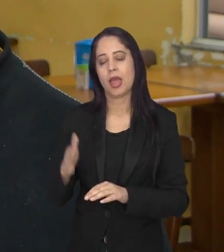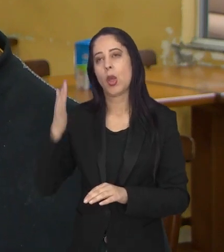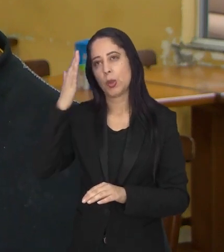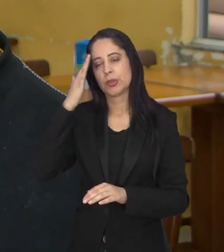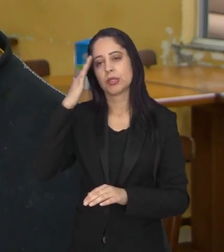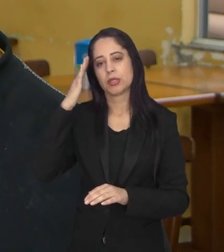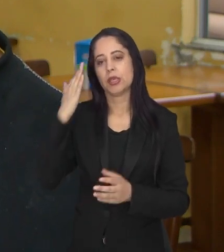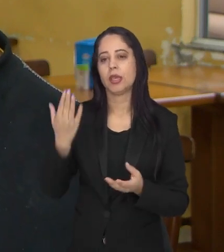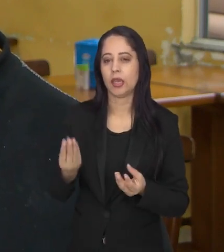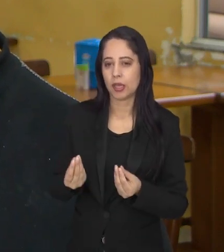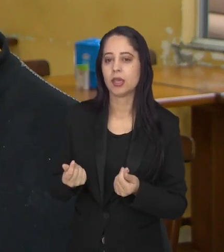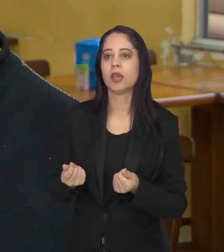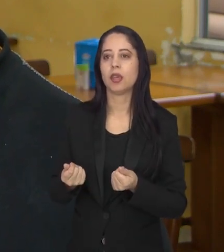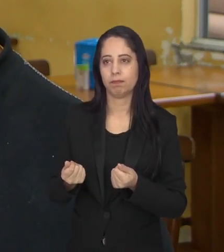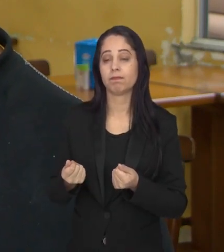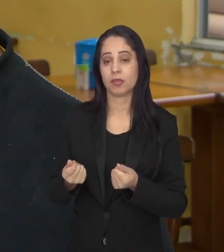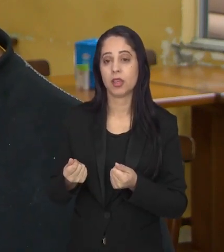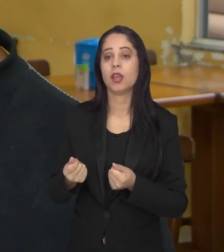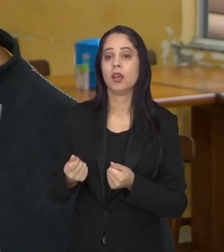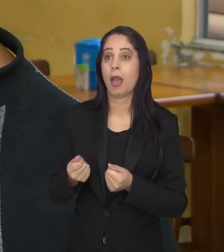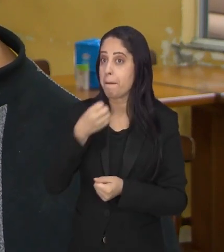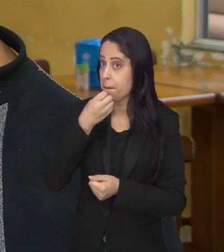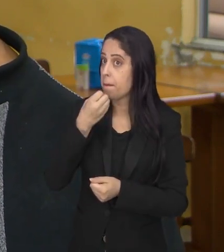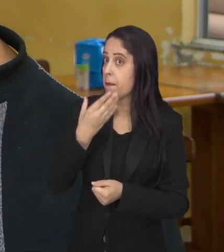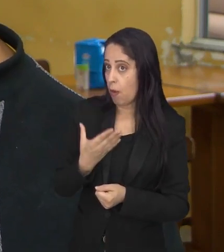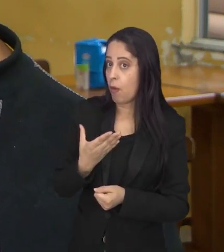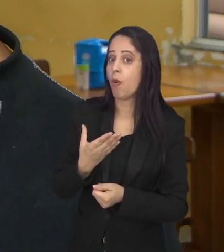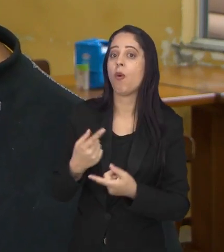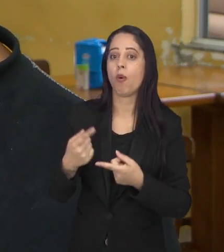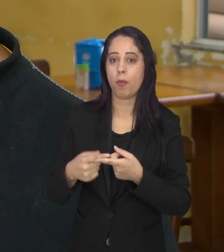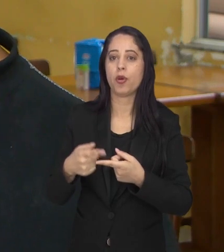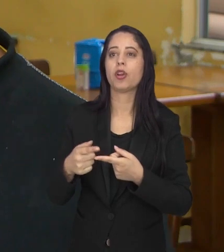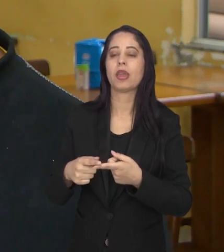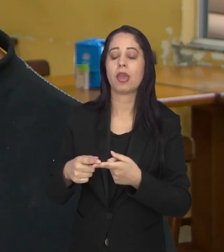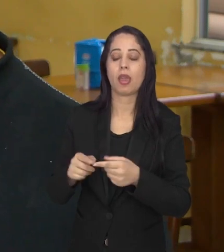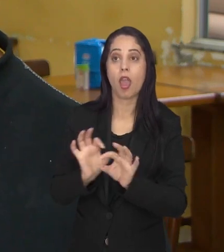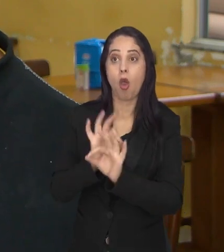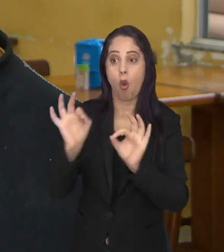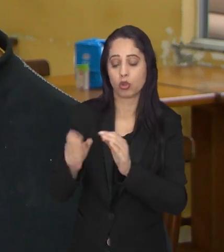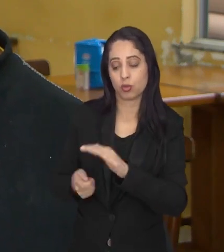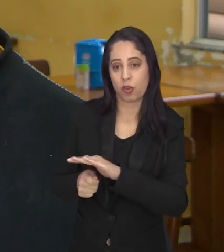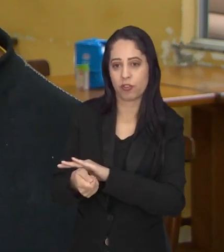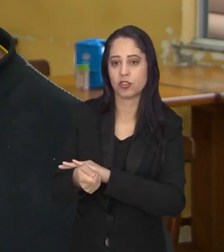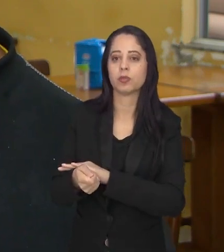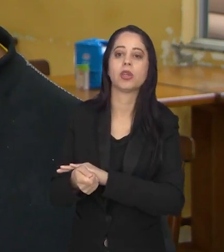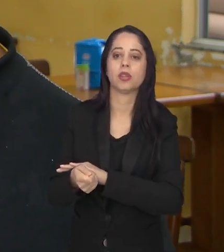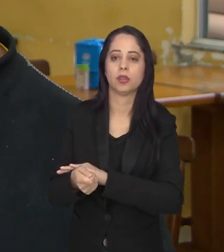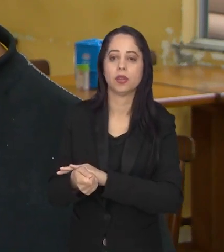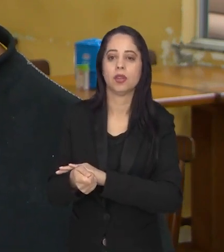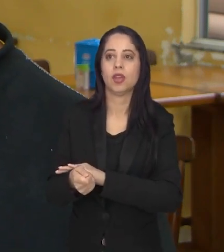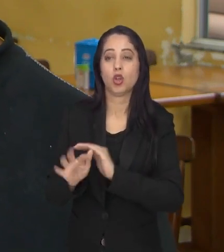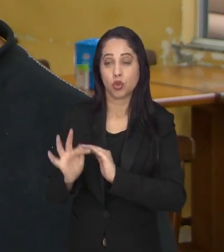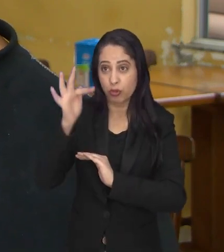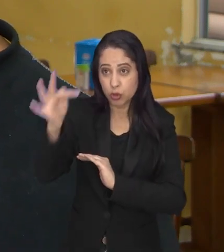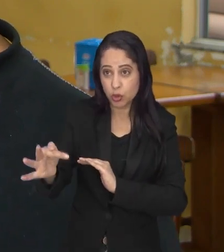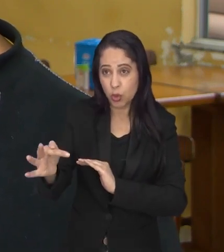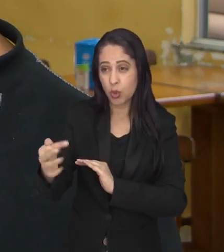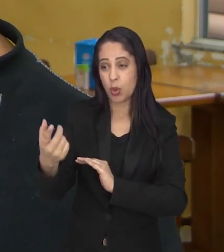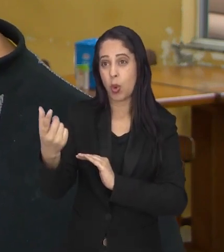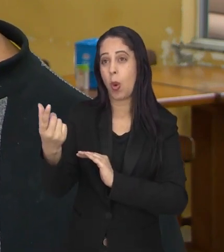fritadeira, aí tem freezer, a parte elétrica, tem os buffets, então assim, o consumo é muito alto de energia. Com esses equipamentos, a conta